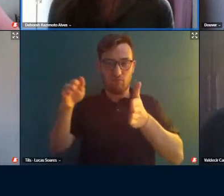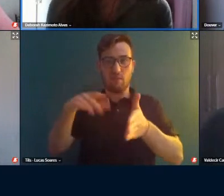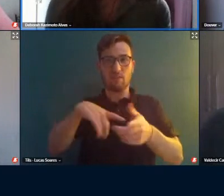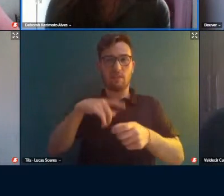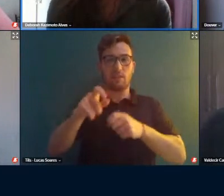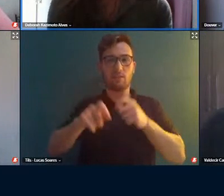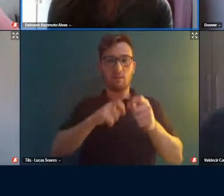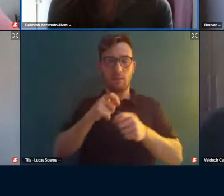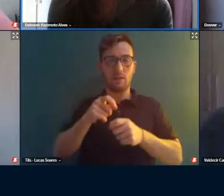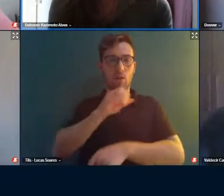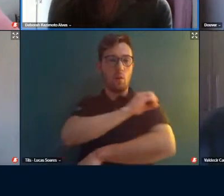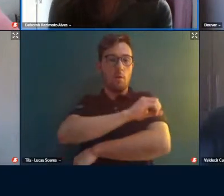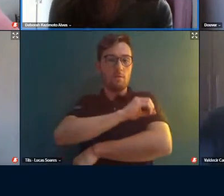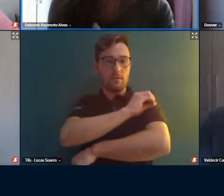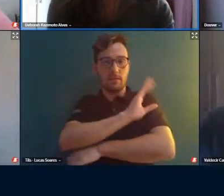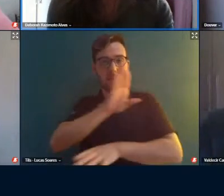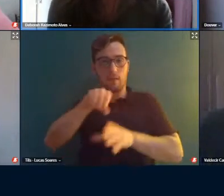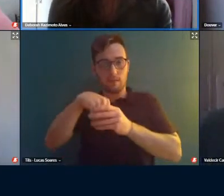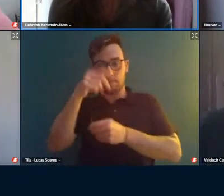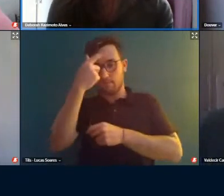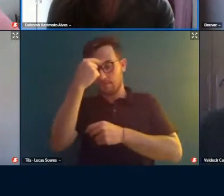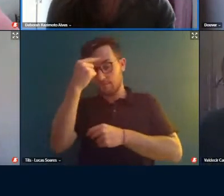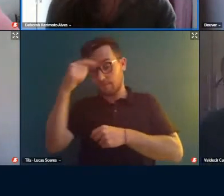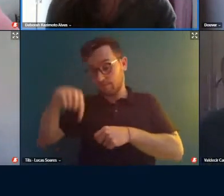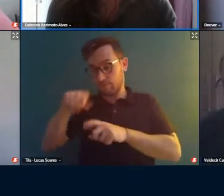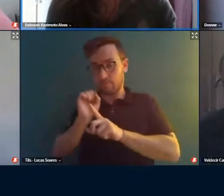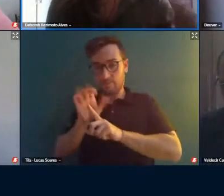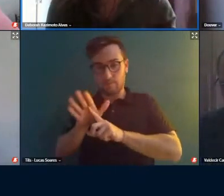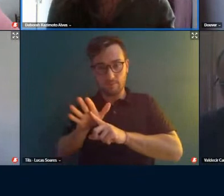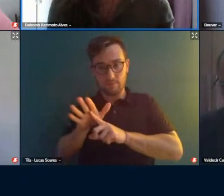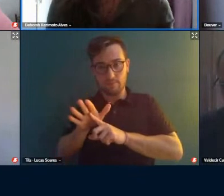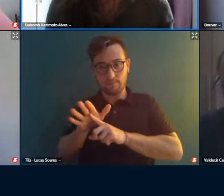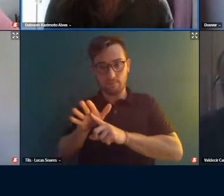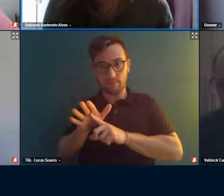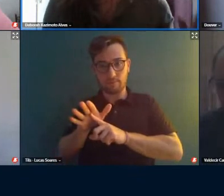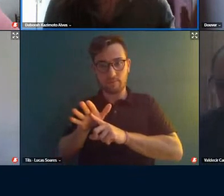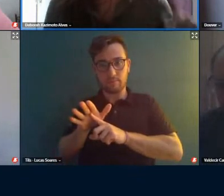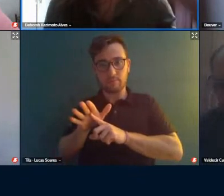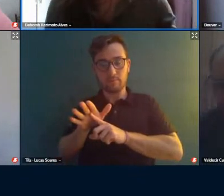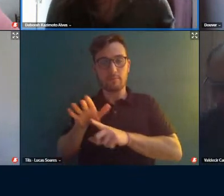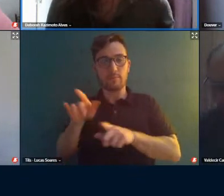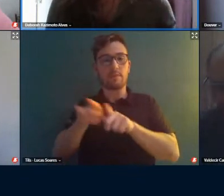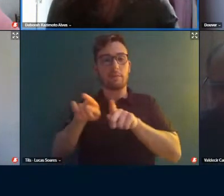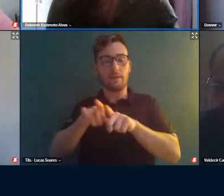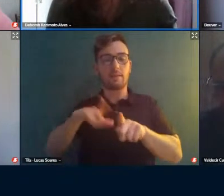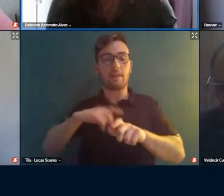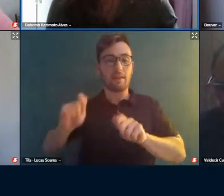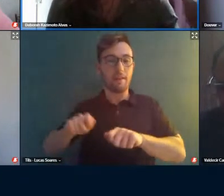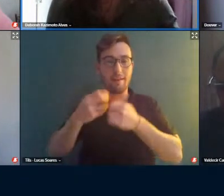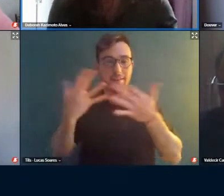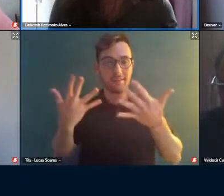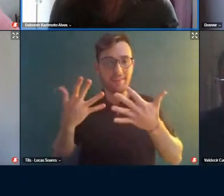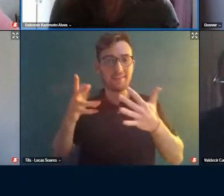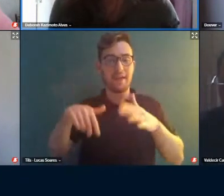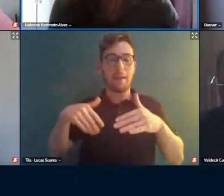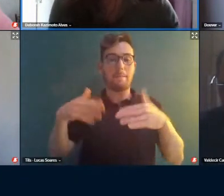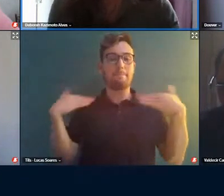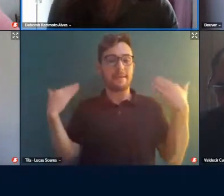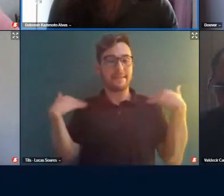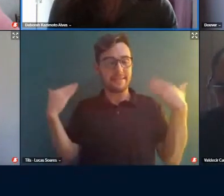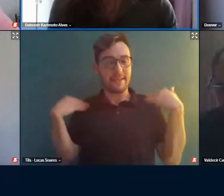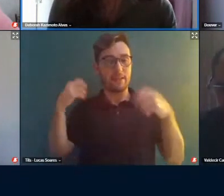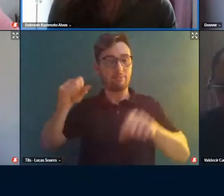oficinas para dentro da Escola Superior de Educação Física aqui da UFPEL, e também tem outros eventos, como o passeio ciclístico, que foi desenvolvido por um outro